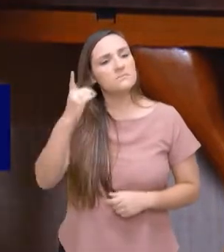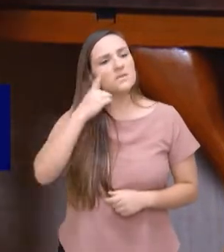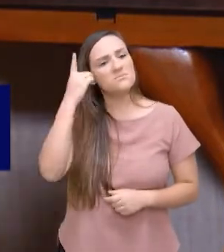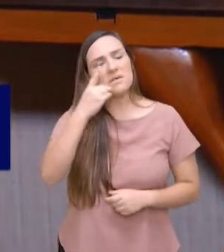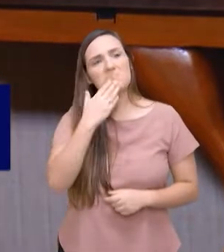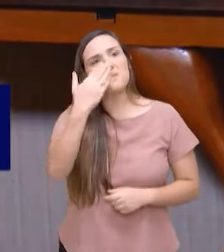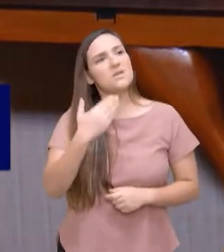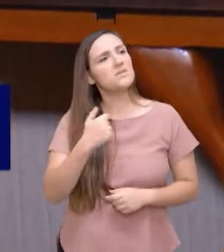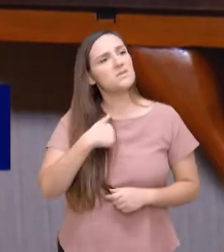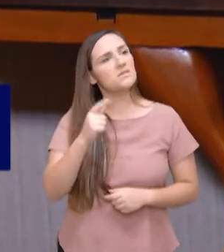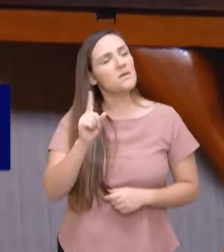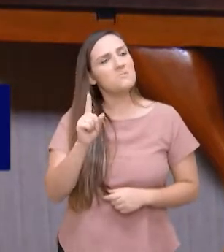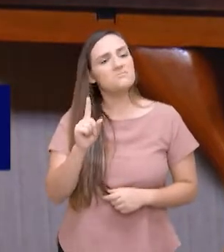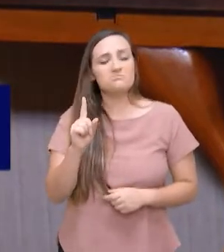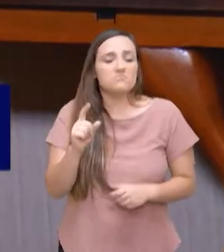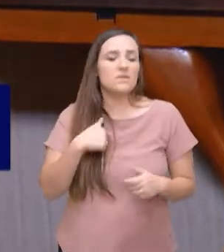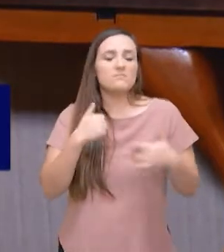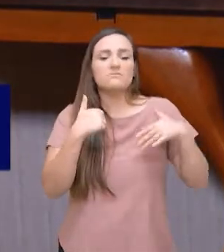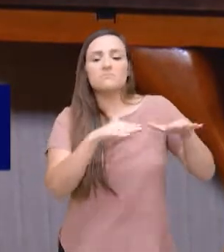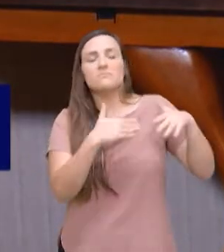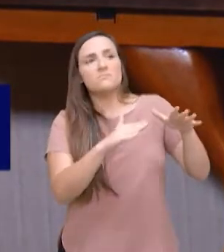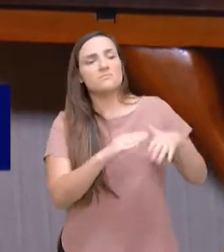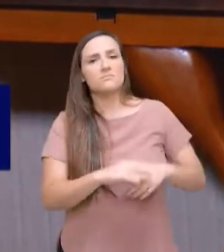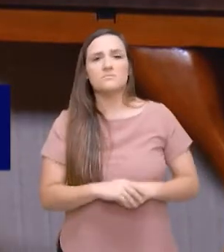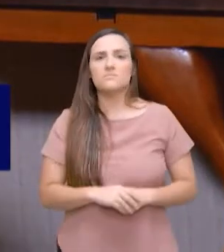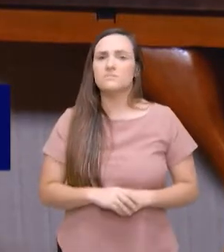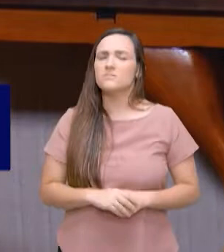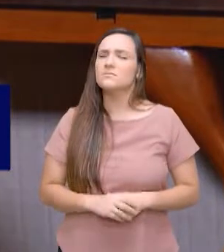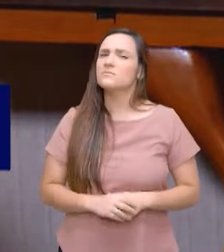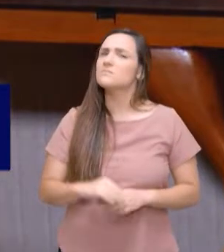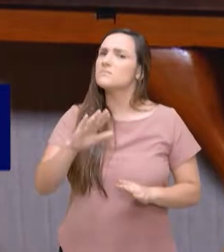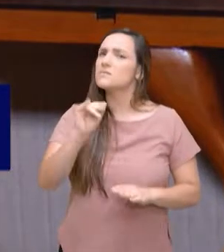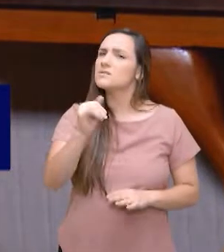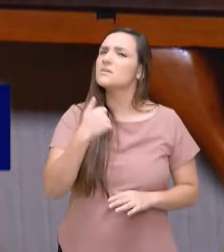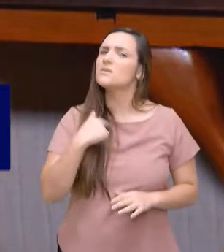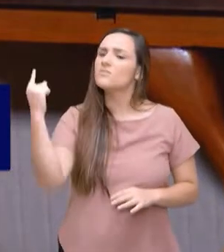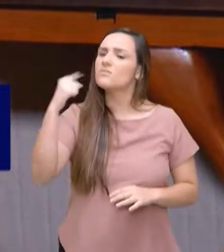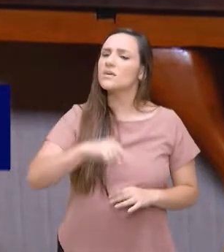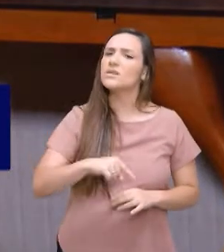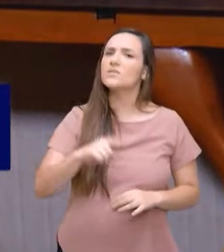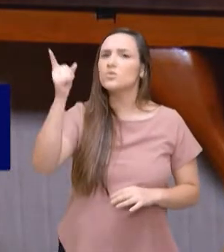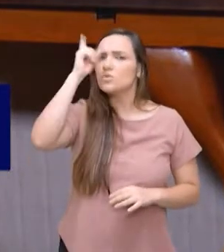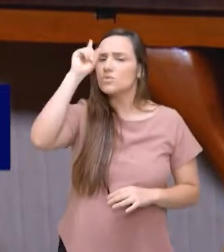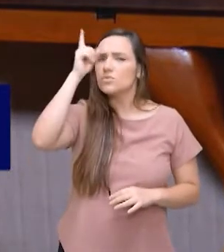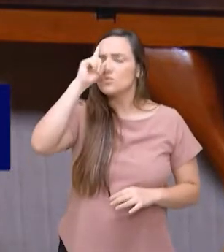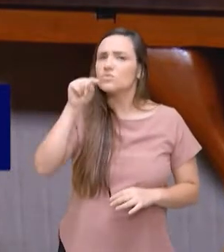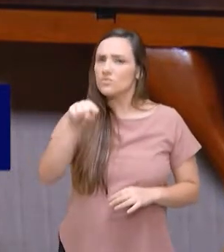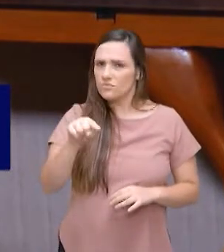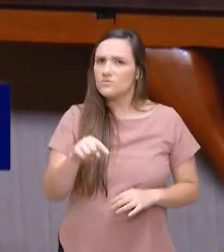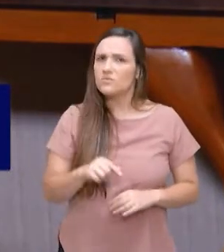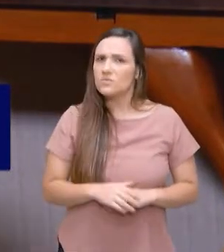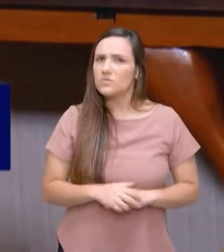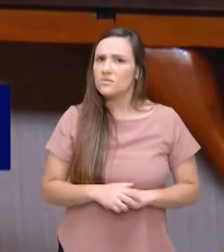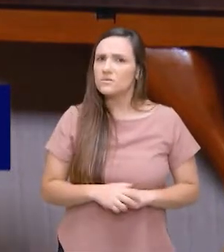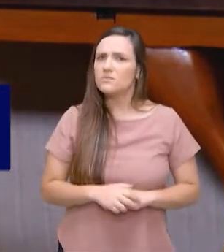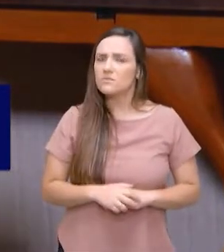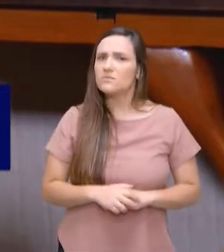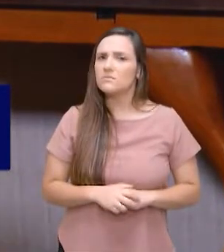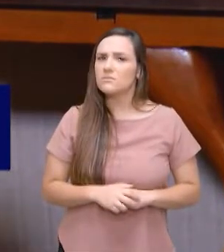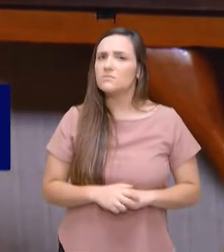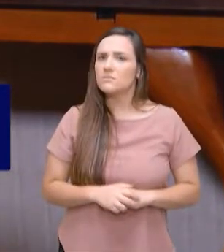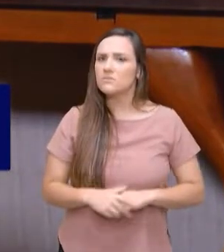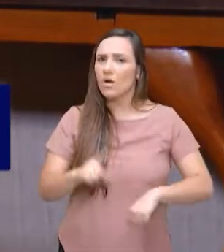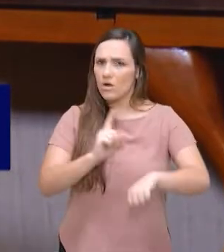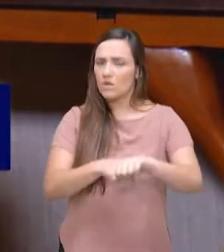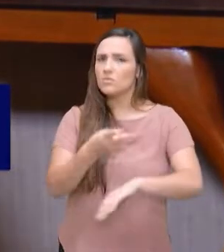deixa aí. Eu disse para ela: e se eu vier aqui, todo dia que eu estiver aqui em Cuiabá, vier aqui às